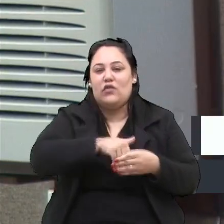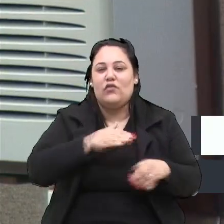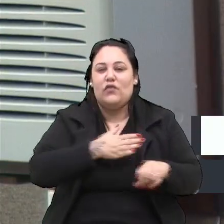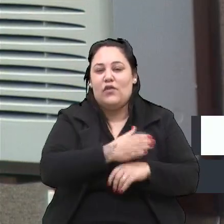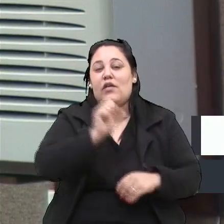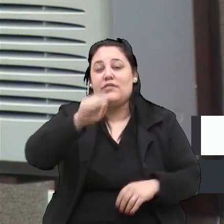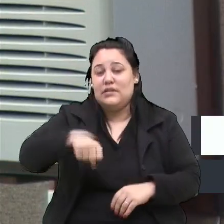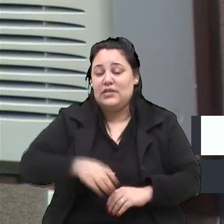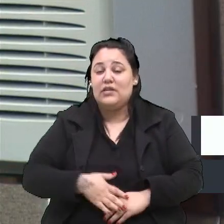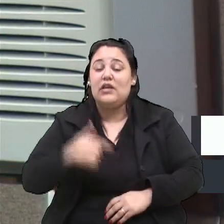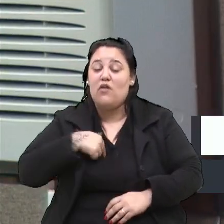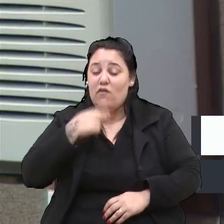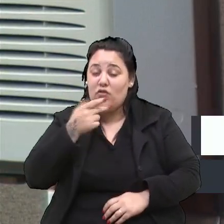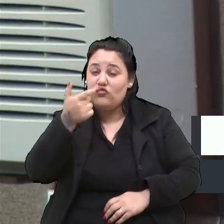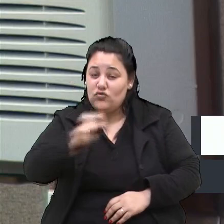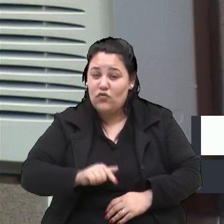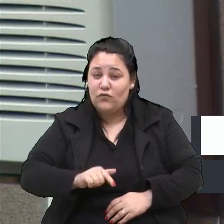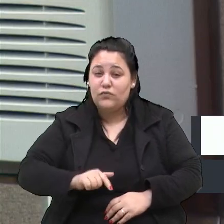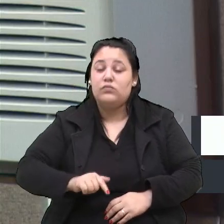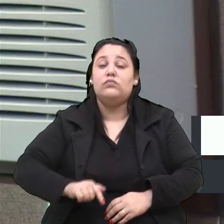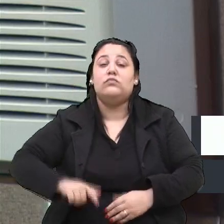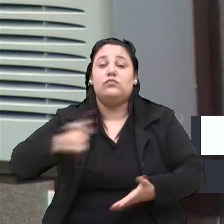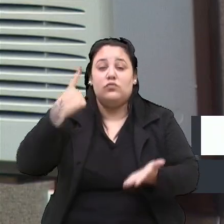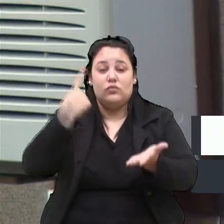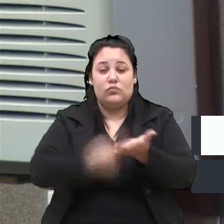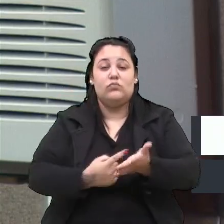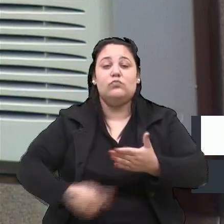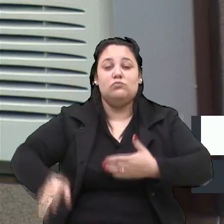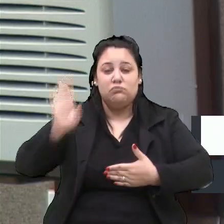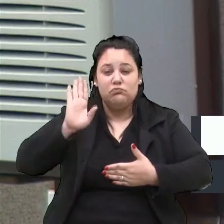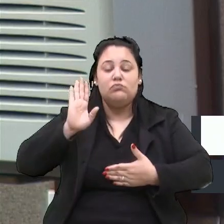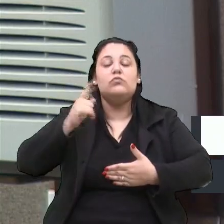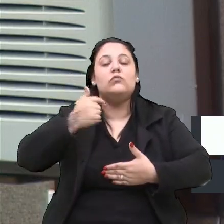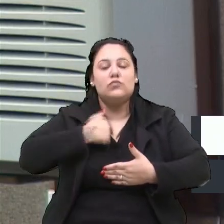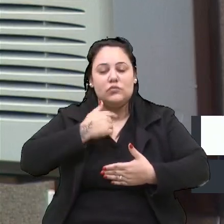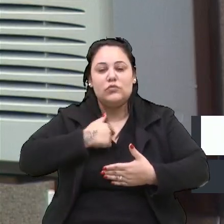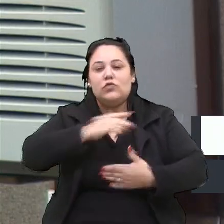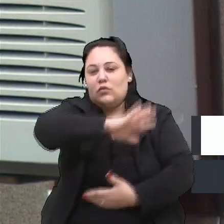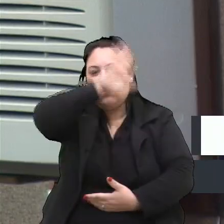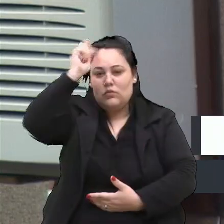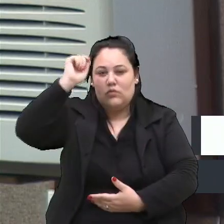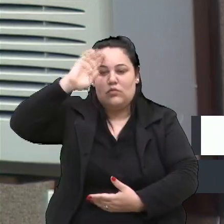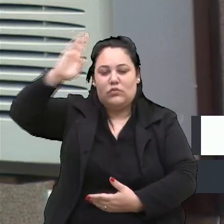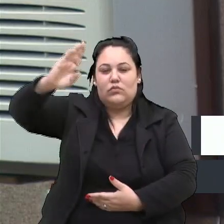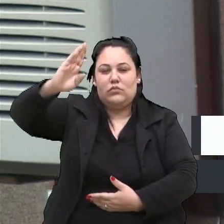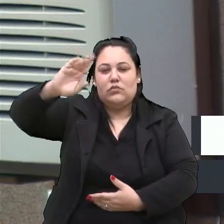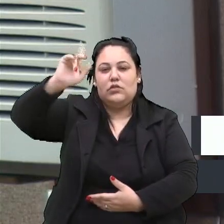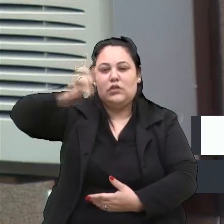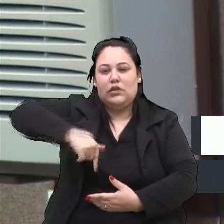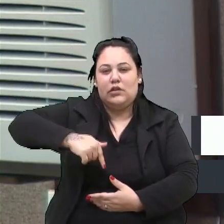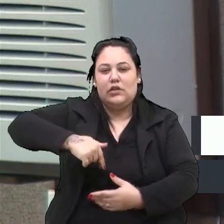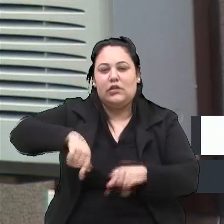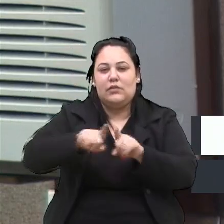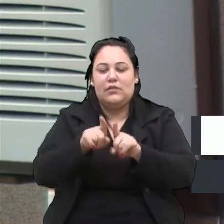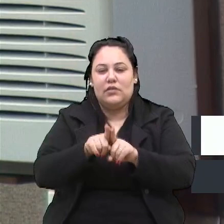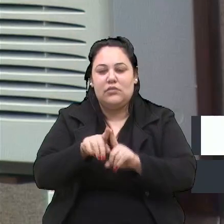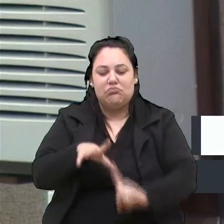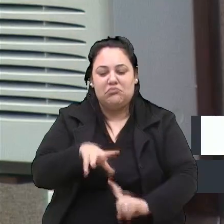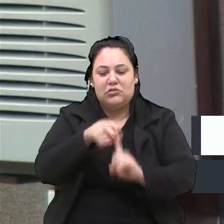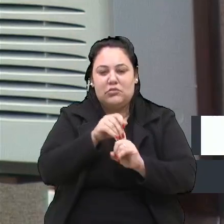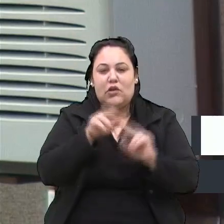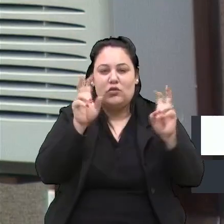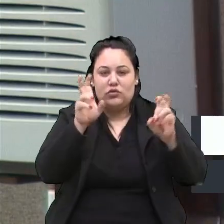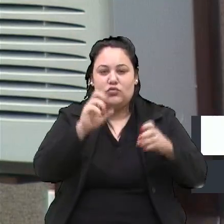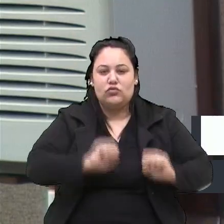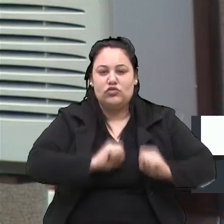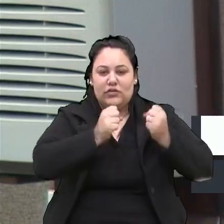Reafirma aqui o nosso compromisso com a Guarda Municipal, com as guardas municipais, que é também uma das nossas bandeiras, e tudo fazer